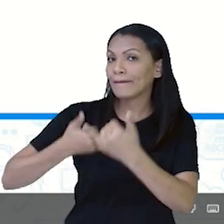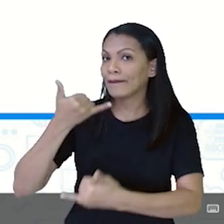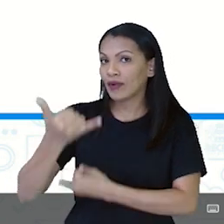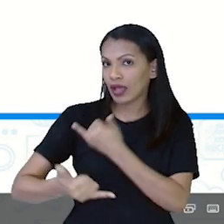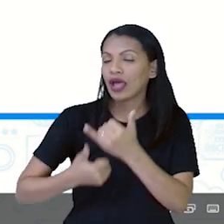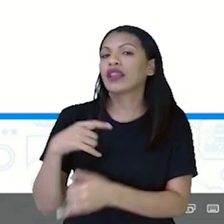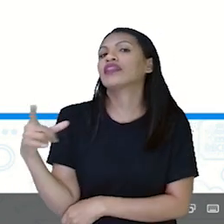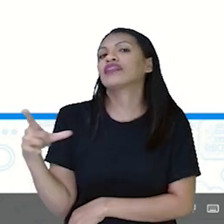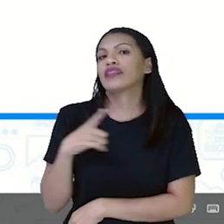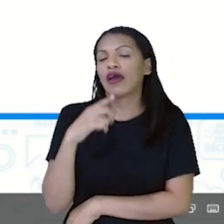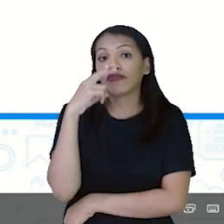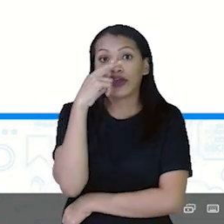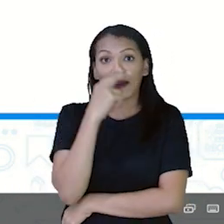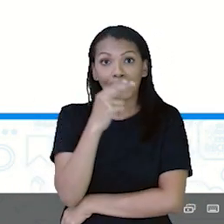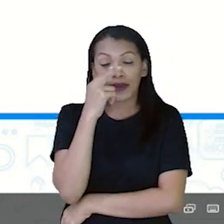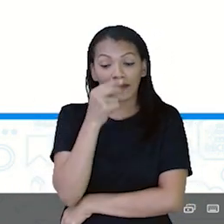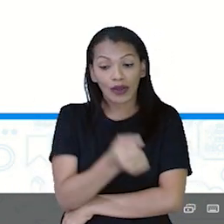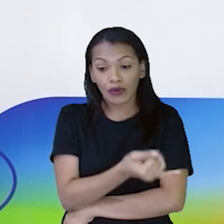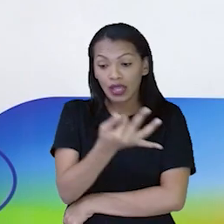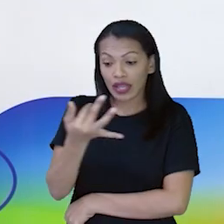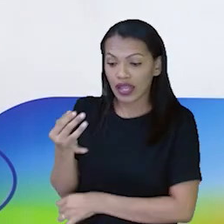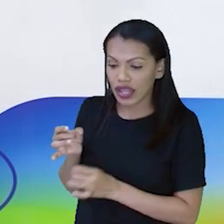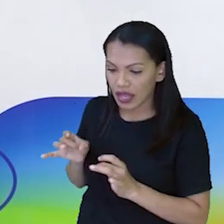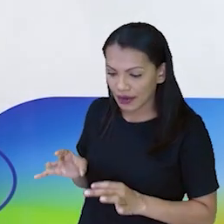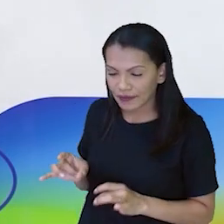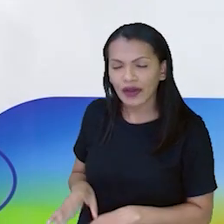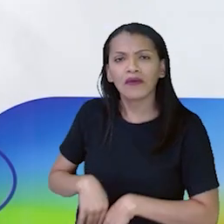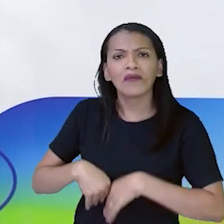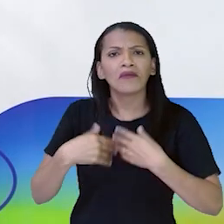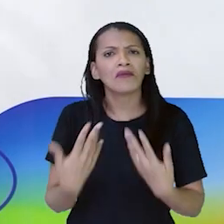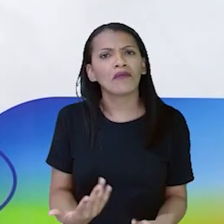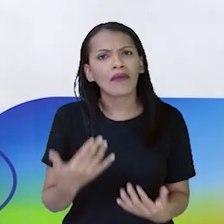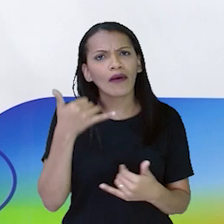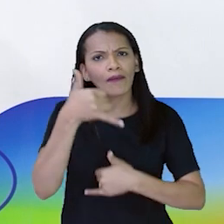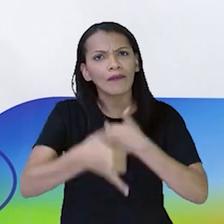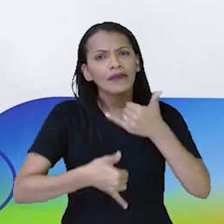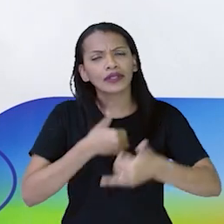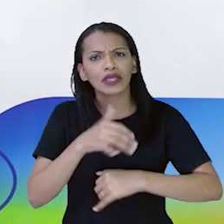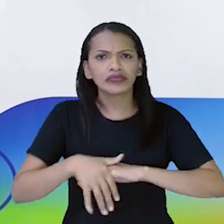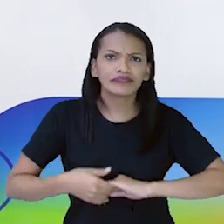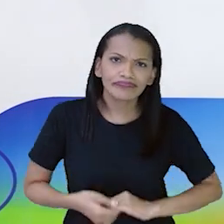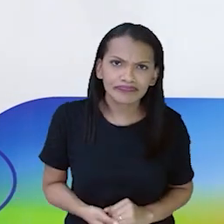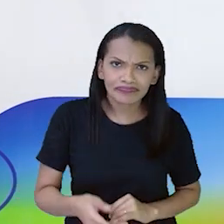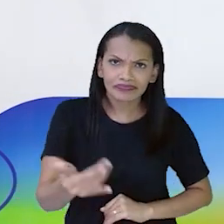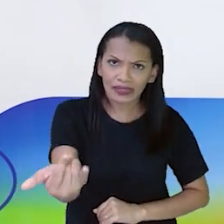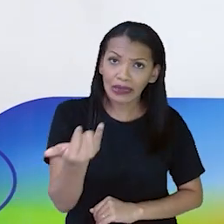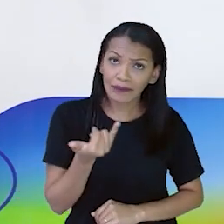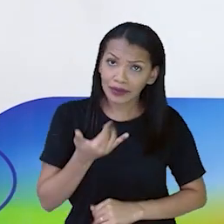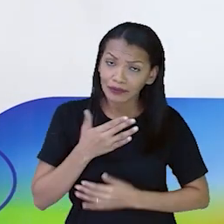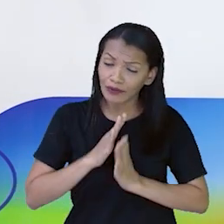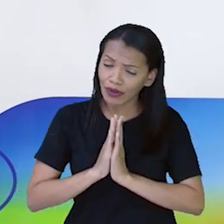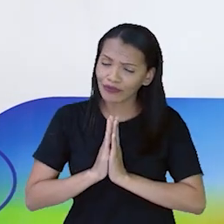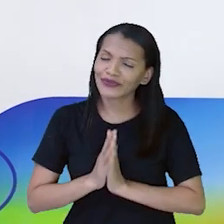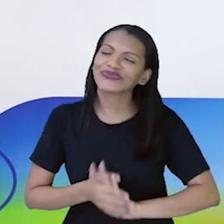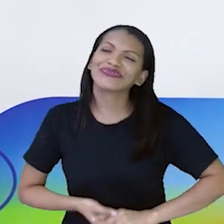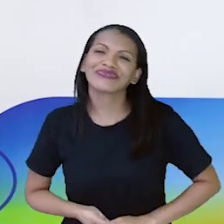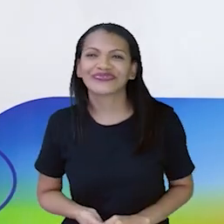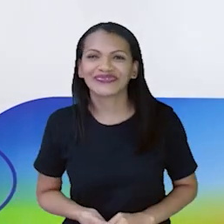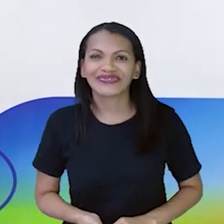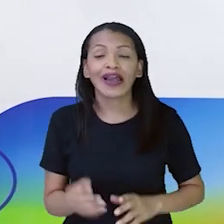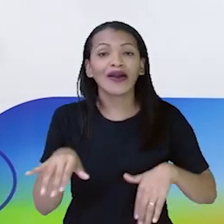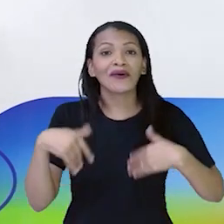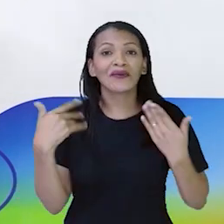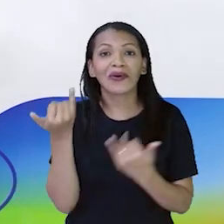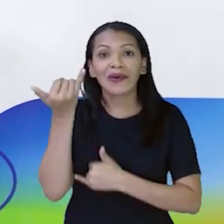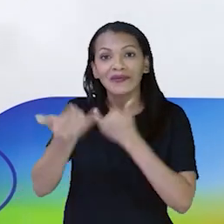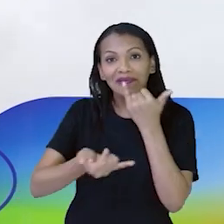que tiveram a mesma quantidade de venda. Quais são esses brinquedos? Me digam aí, por gentileza, quais são os brinquedos que